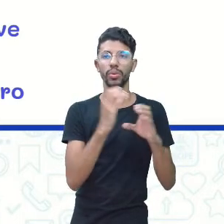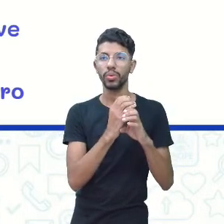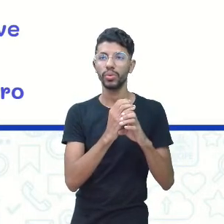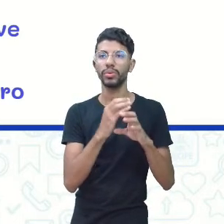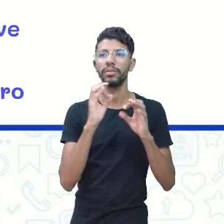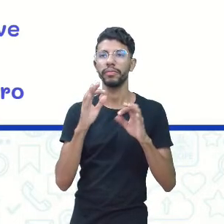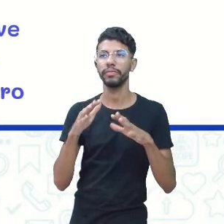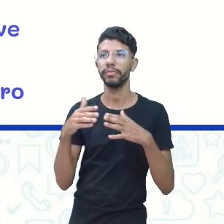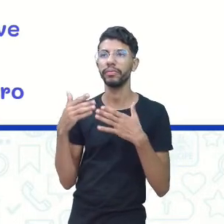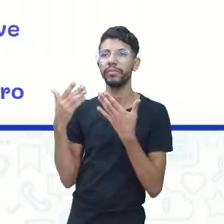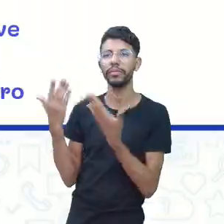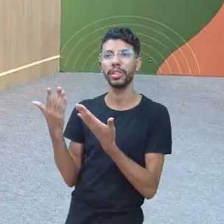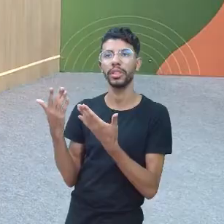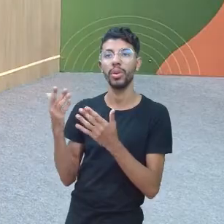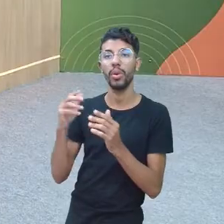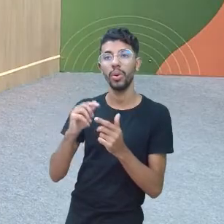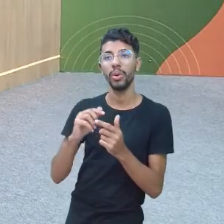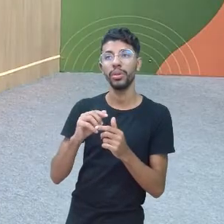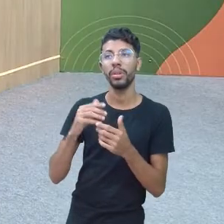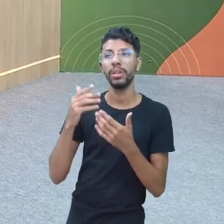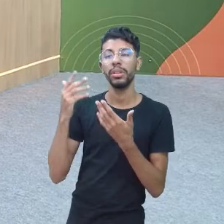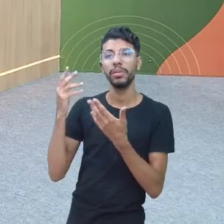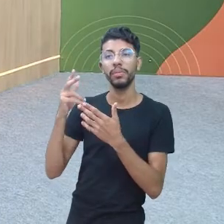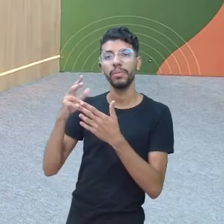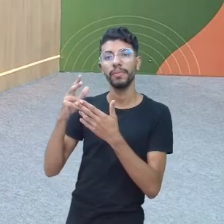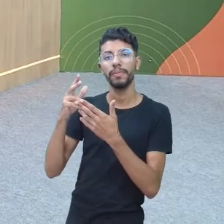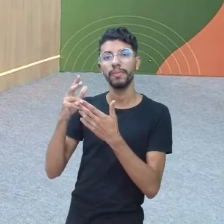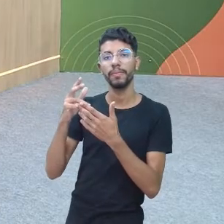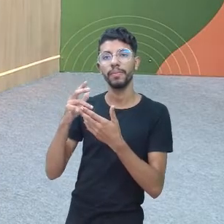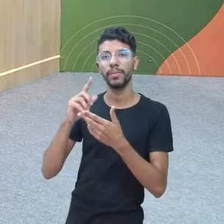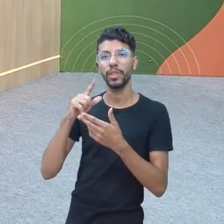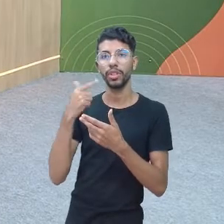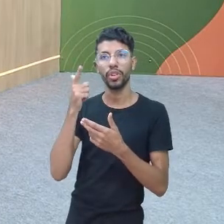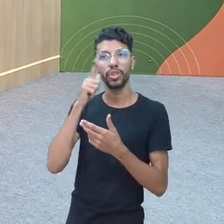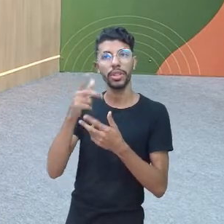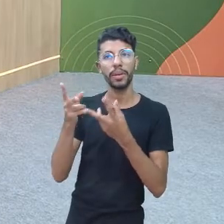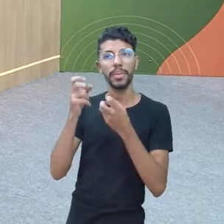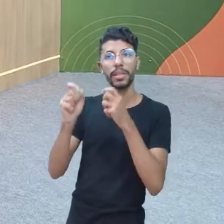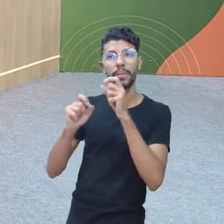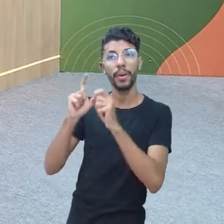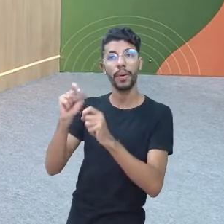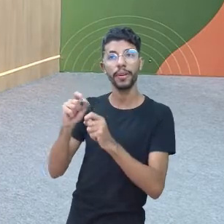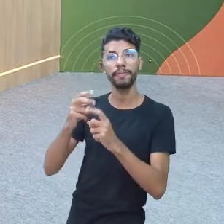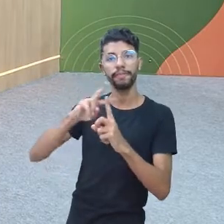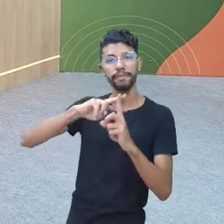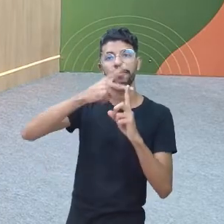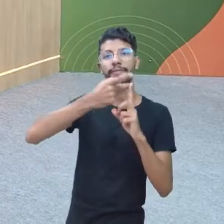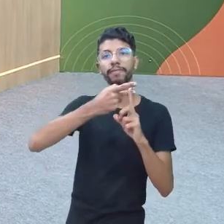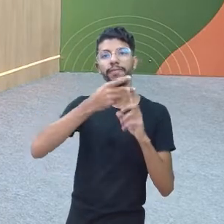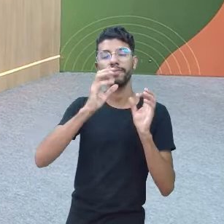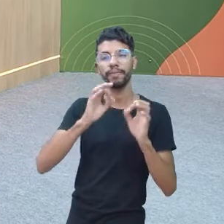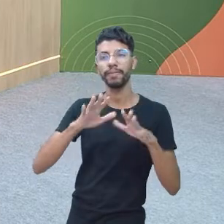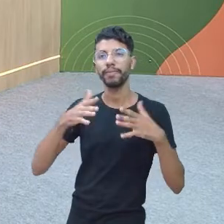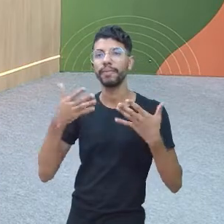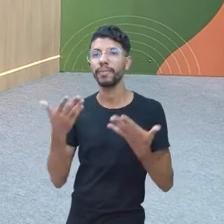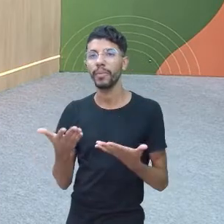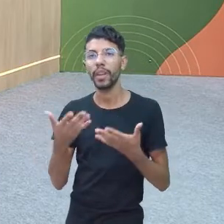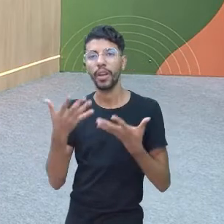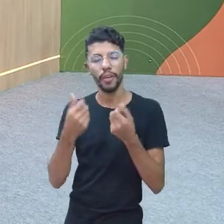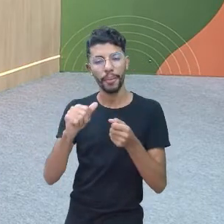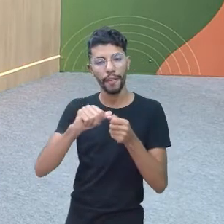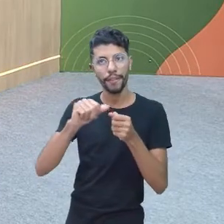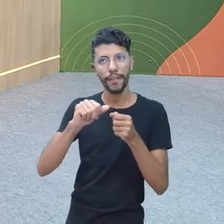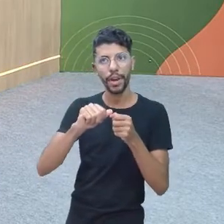Uma consequência é essa conclusão que a gente tirou aqui, tá certo? Então, vamos fazer essa continha, né? Para deixar a imagem